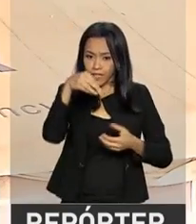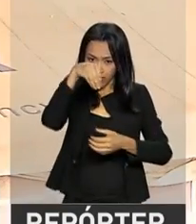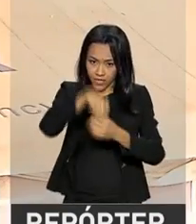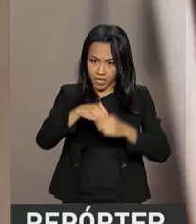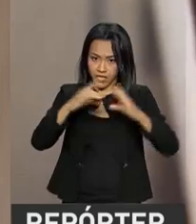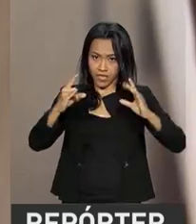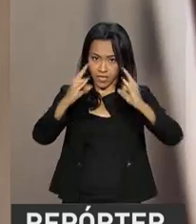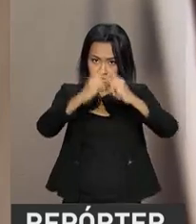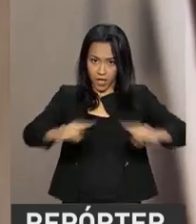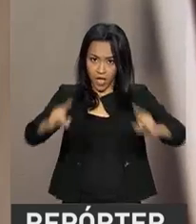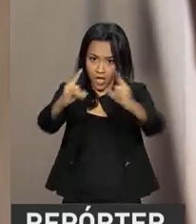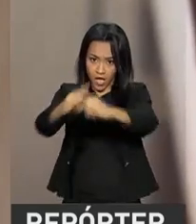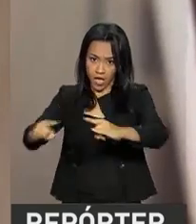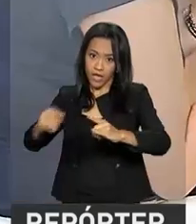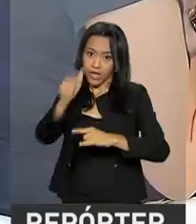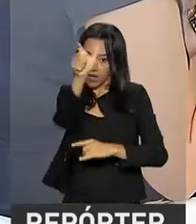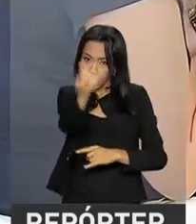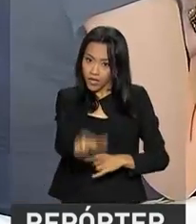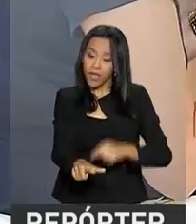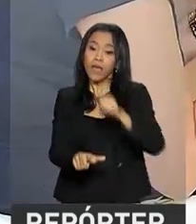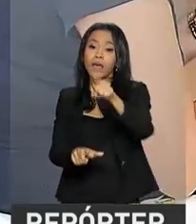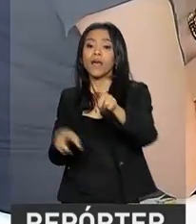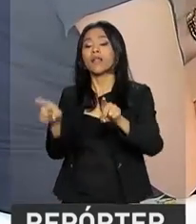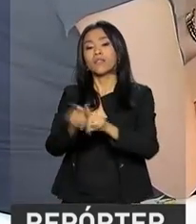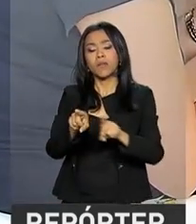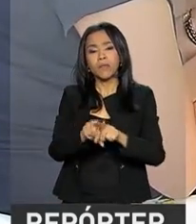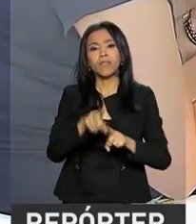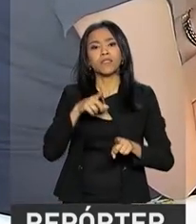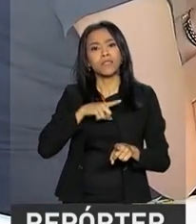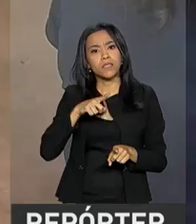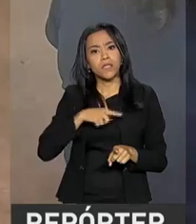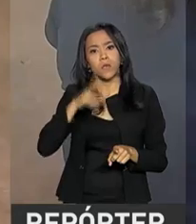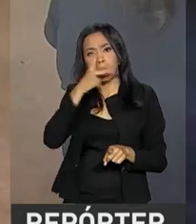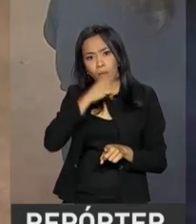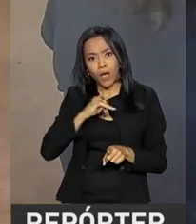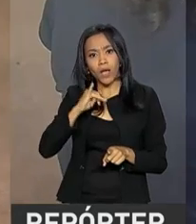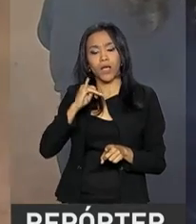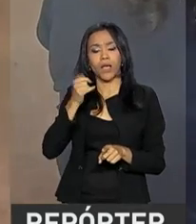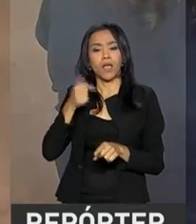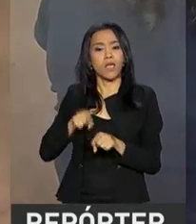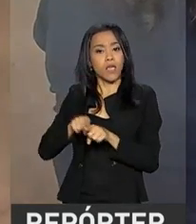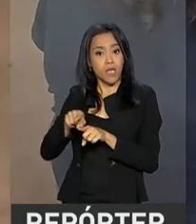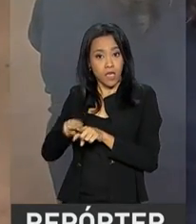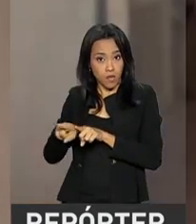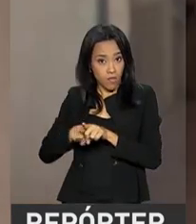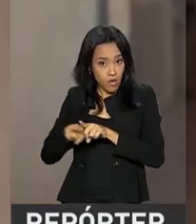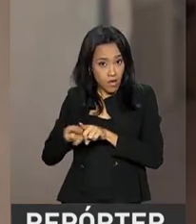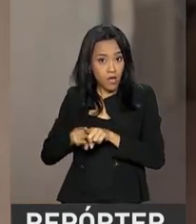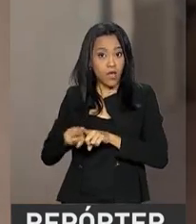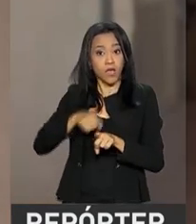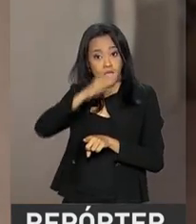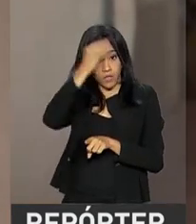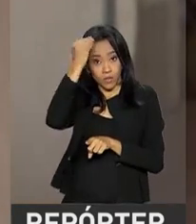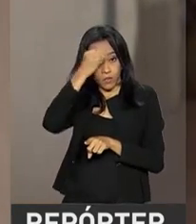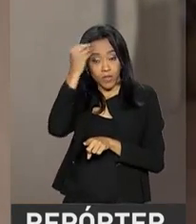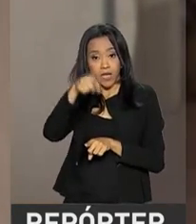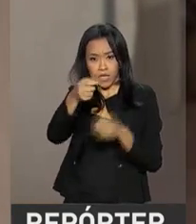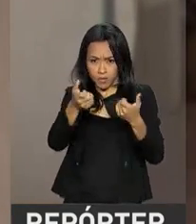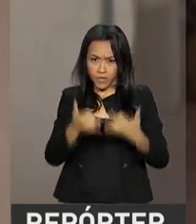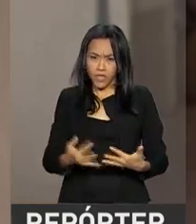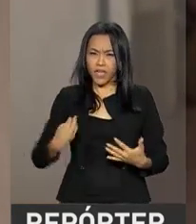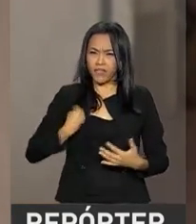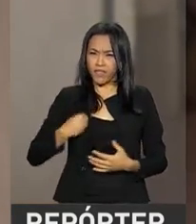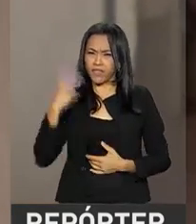vizinha a Rênesis está Luz Cares. Ela divide o espaço com os pais, a irmã e a sobrinha. Conta que a vida na Venezuela